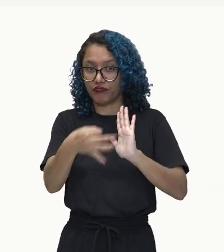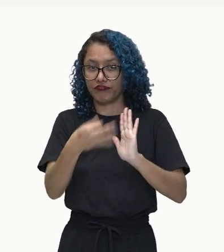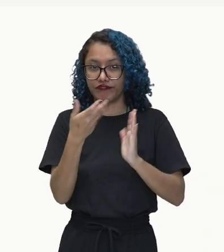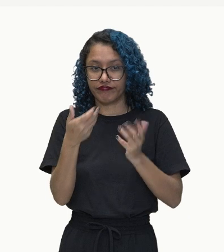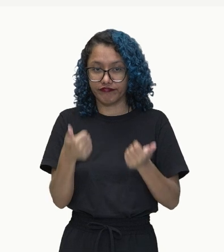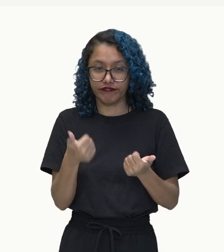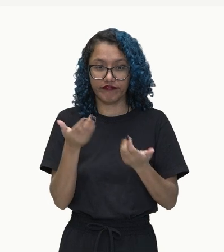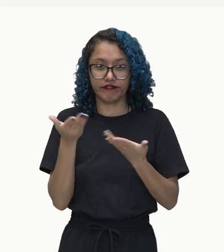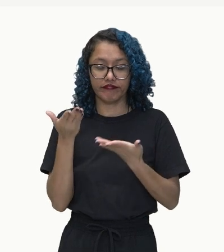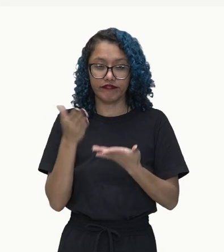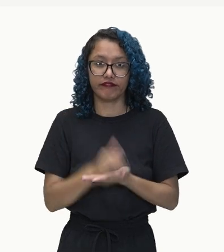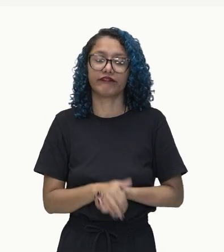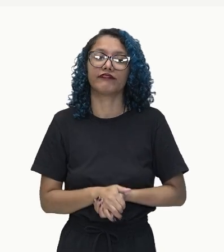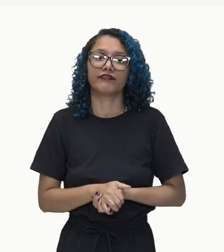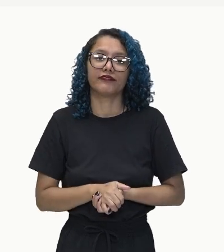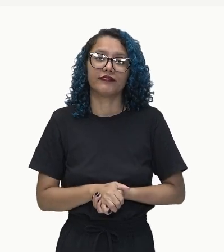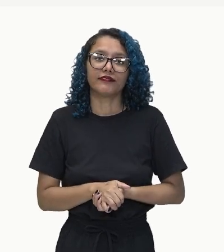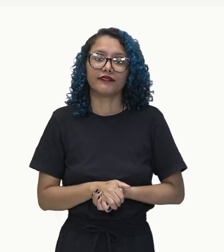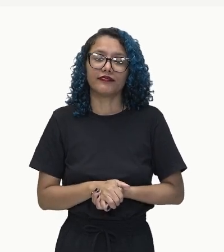Então, olha só.